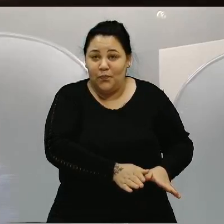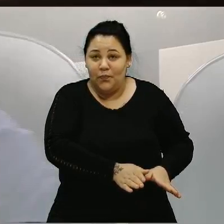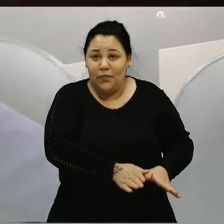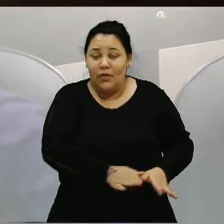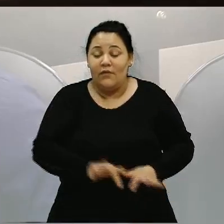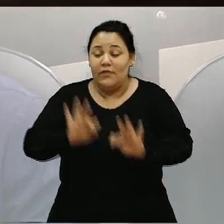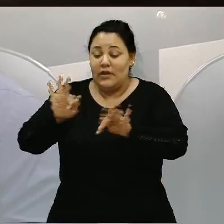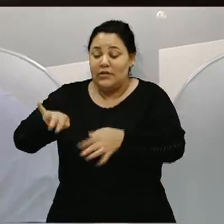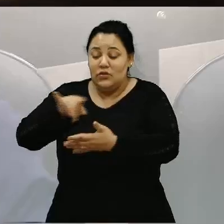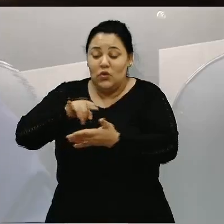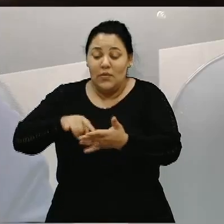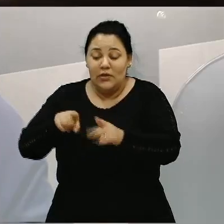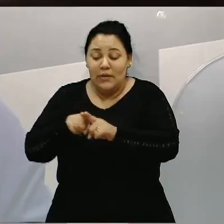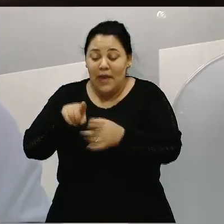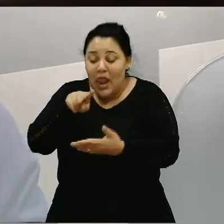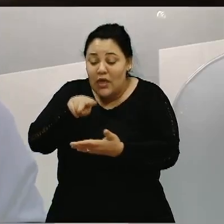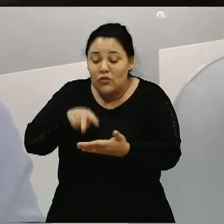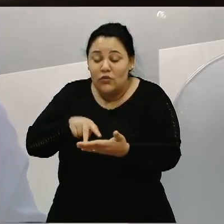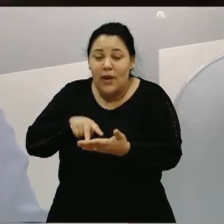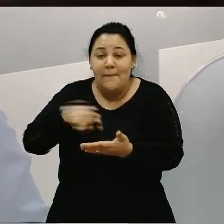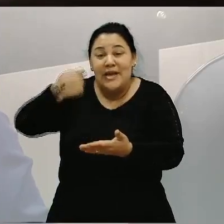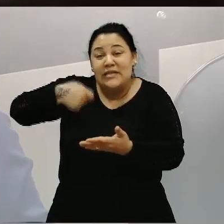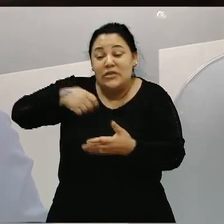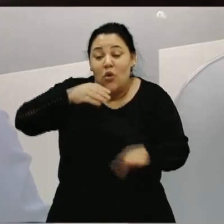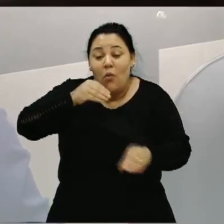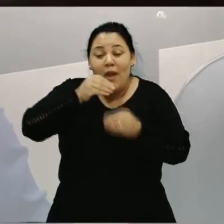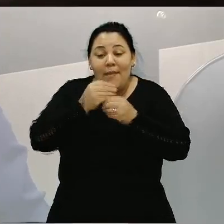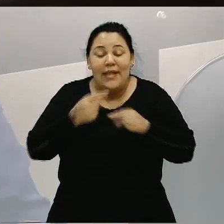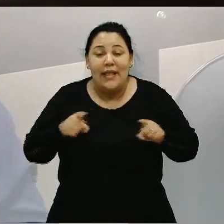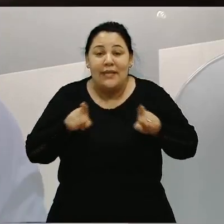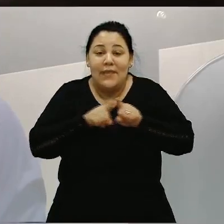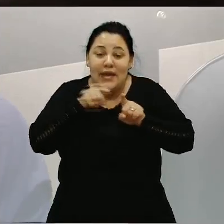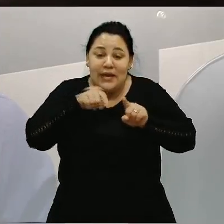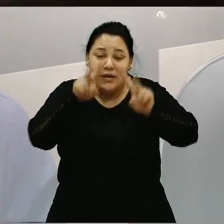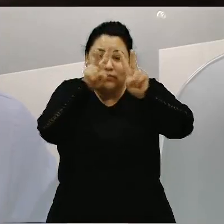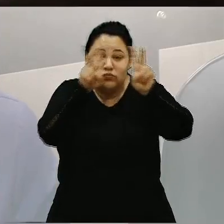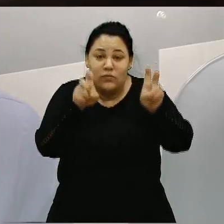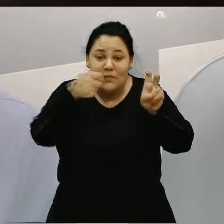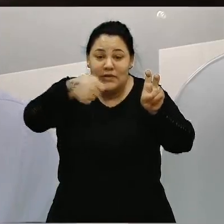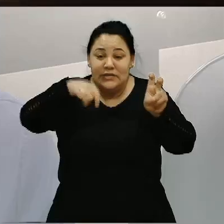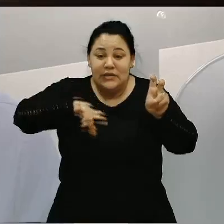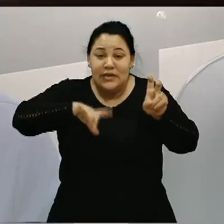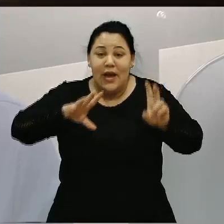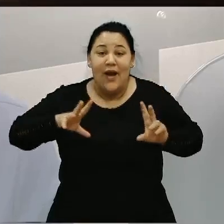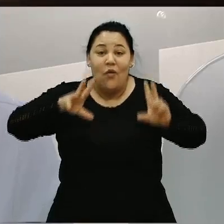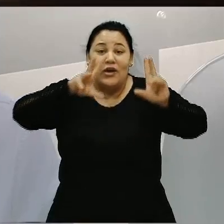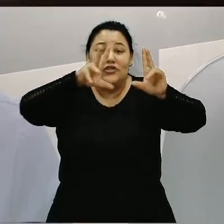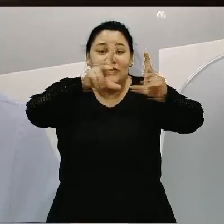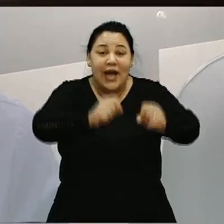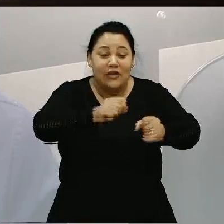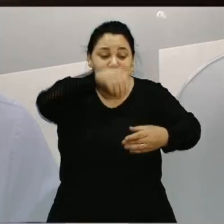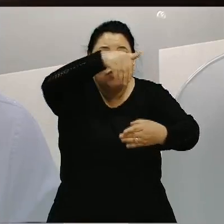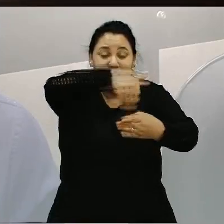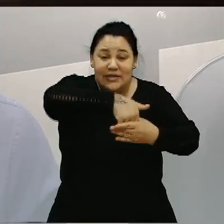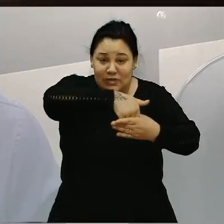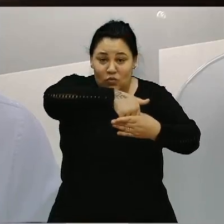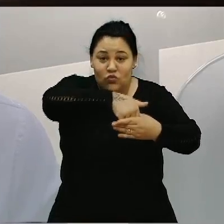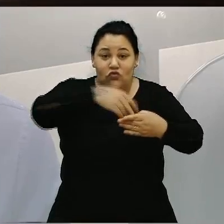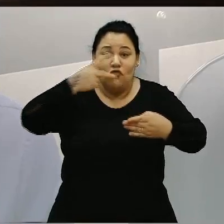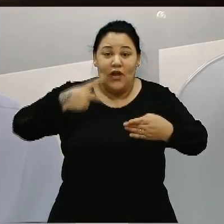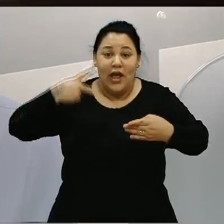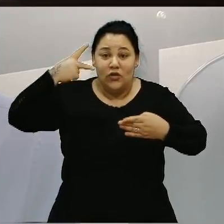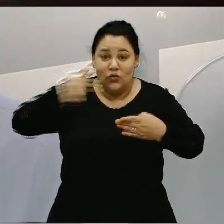Encerrando, cabe a ressalva de que esta matéria exige quórum de maioria qualificada, ou seja, o voto